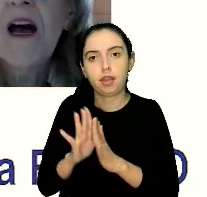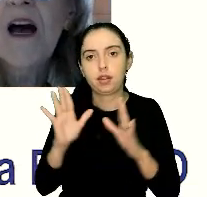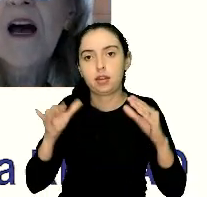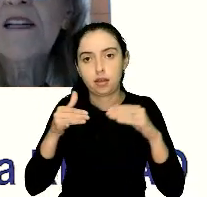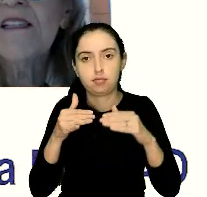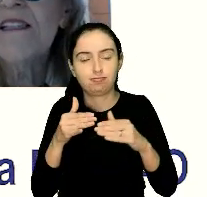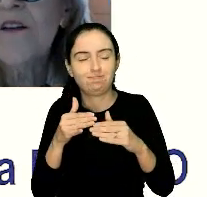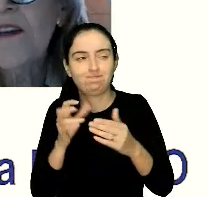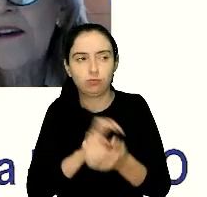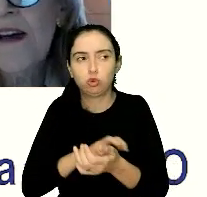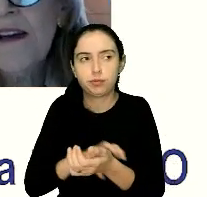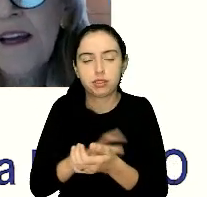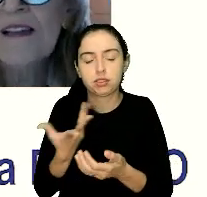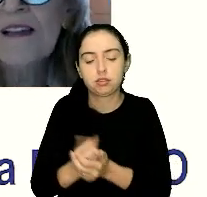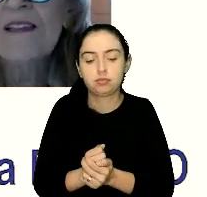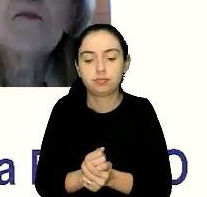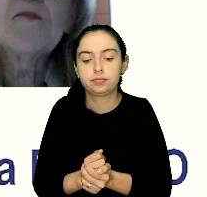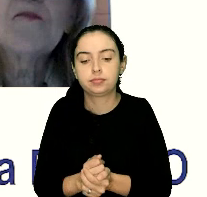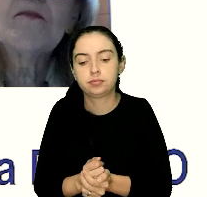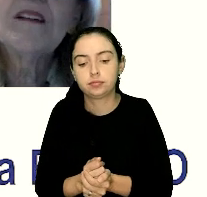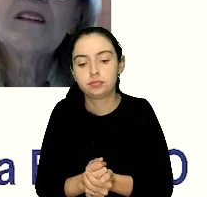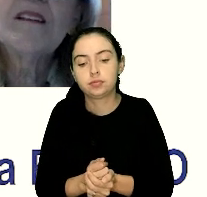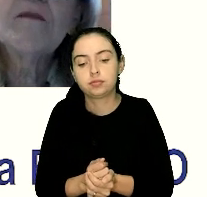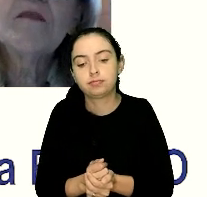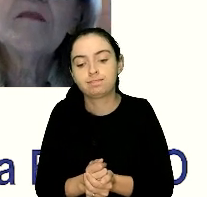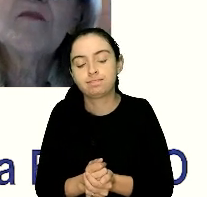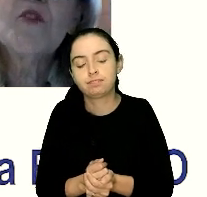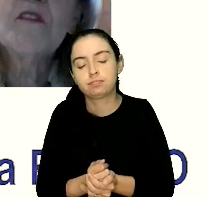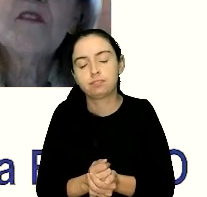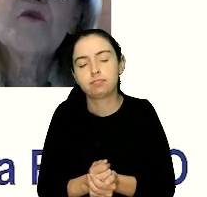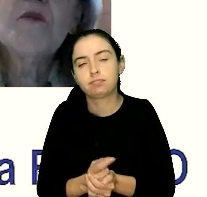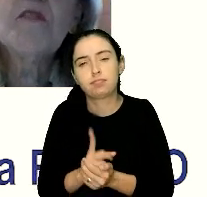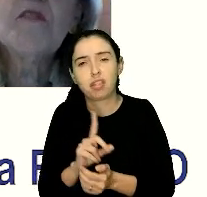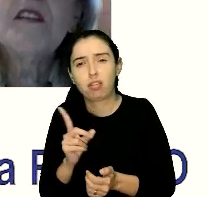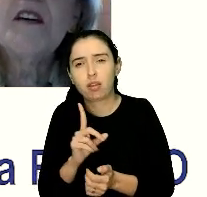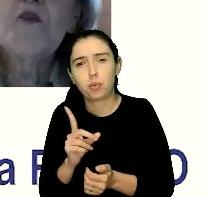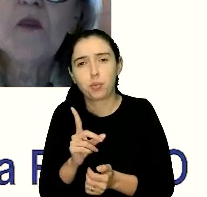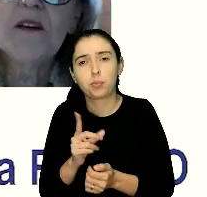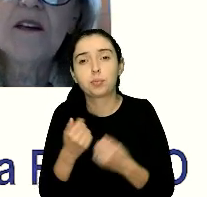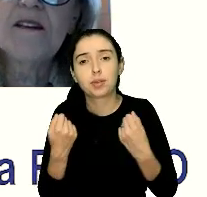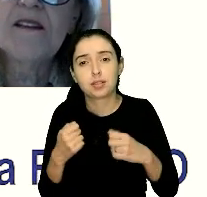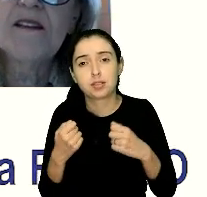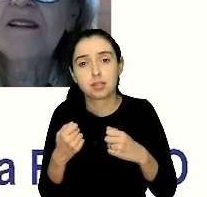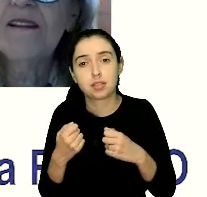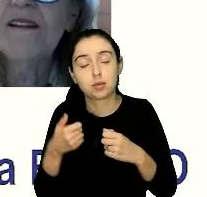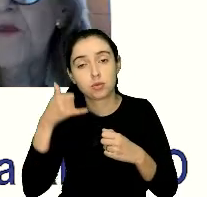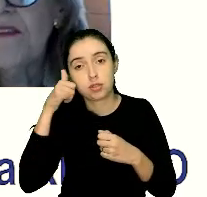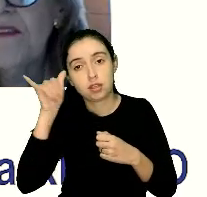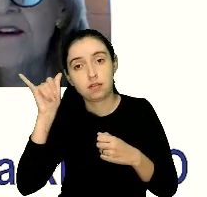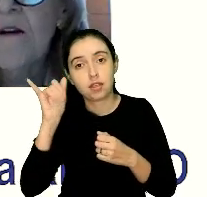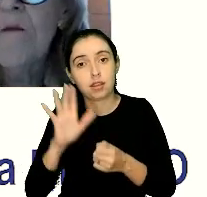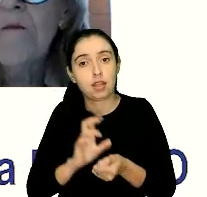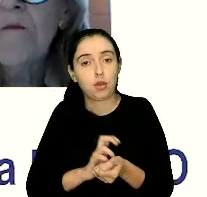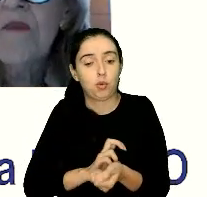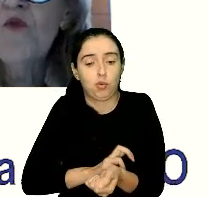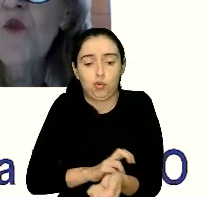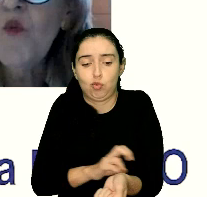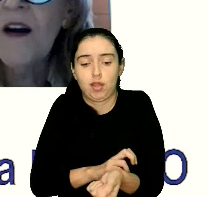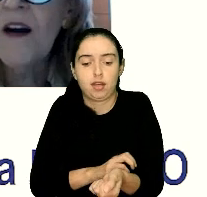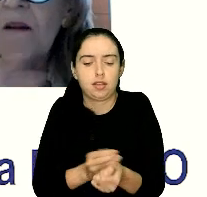né? A questão é que é aquela, nós devemos prevenir uma crise, né? Não